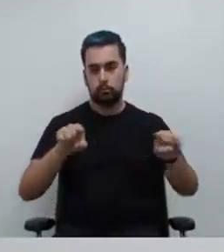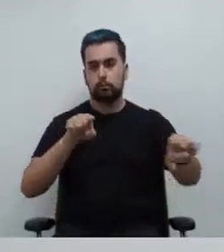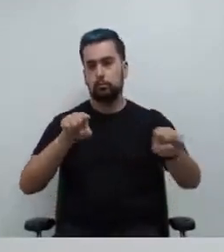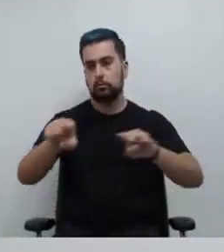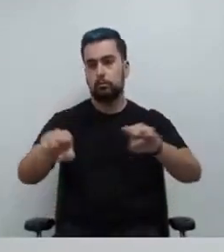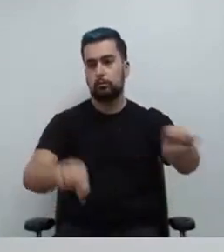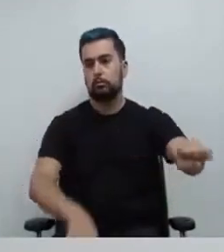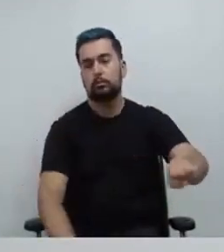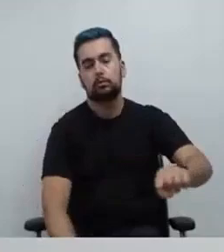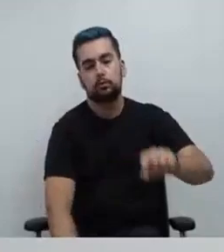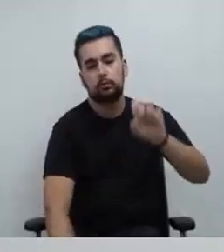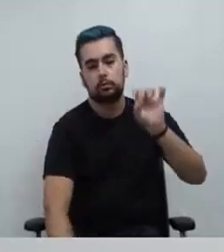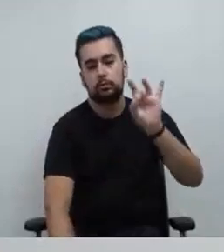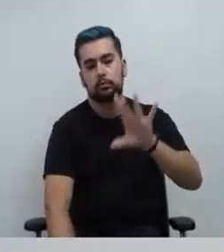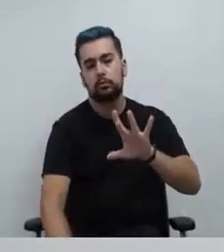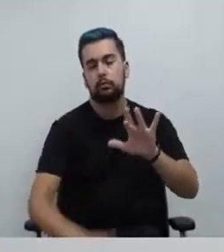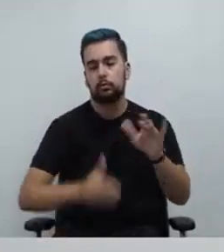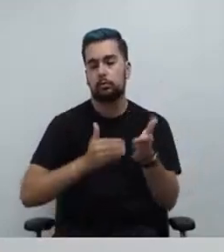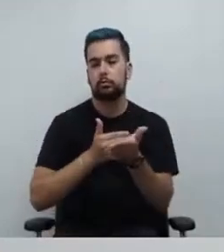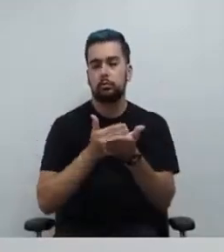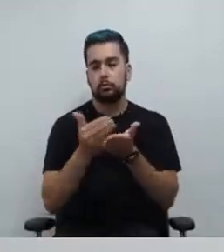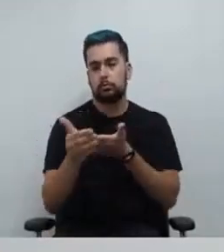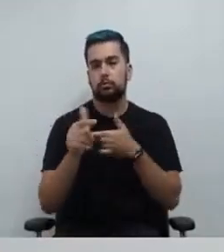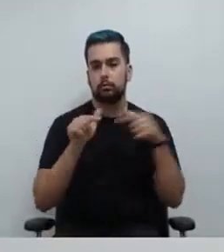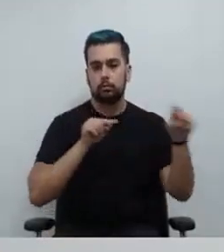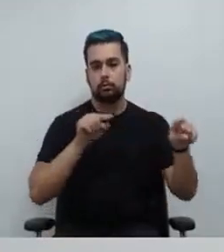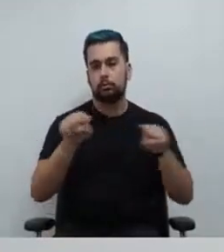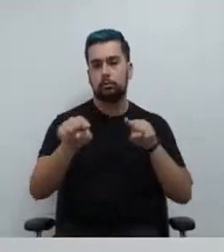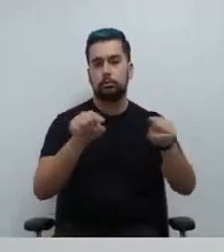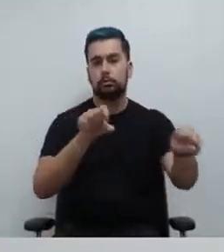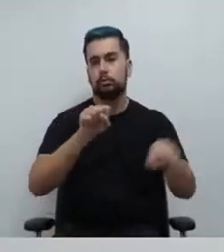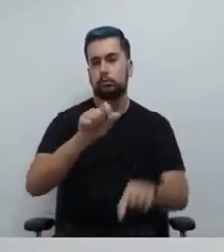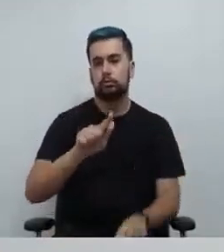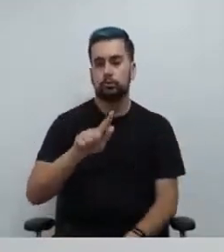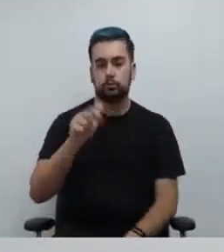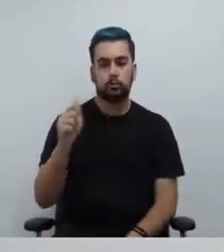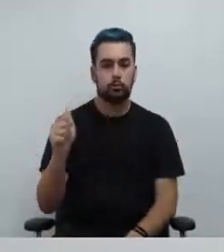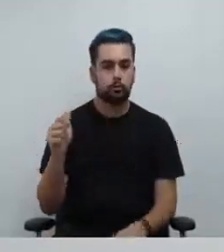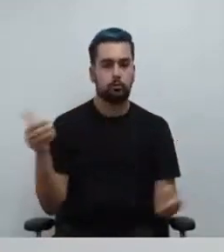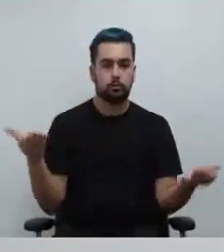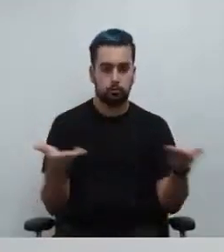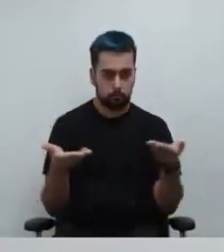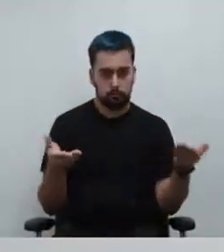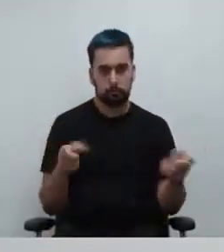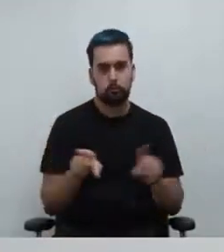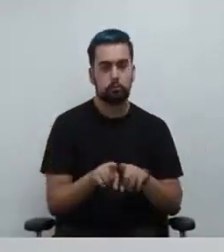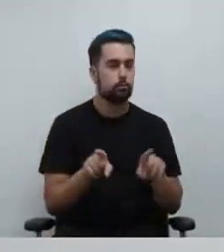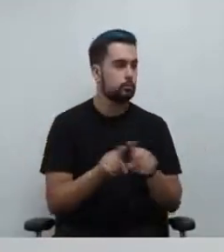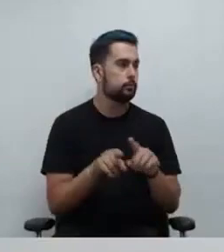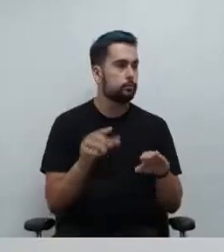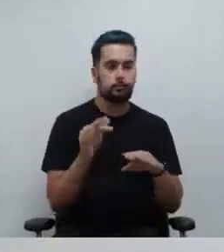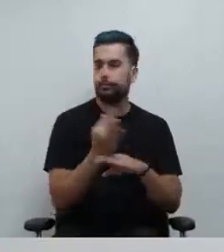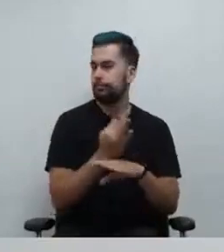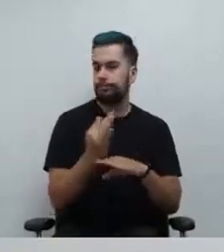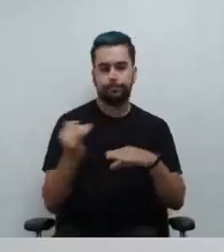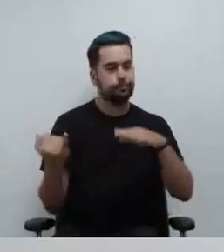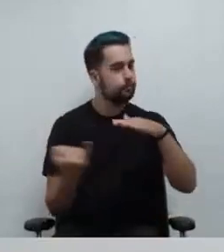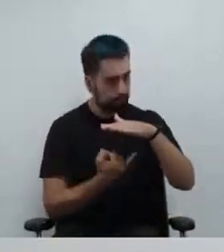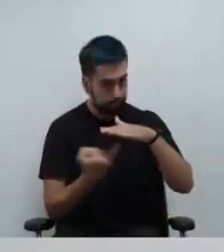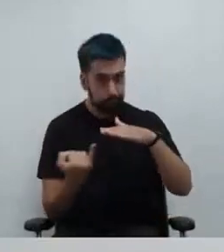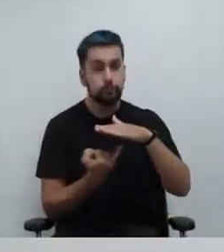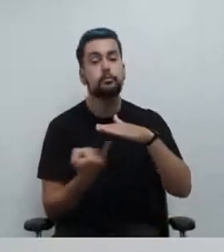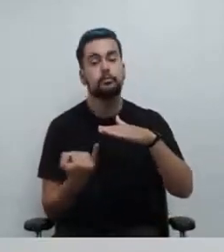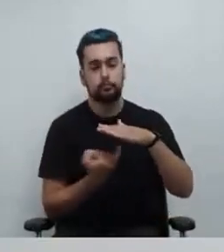que não só esse trabalho se inicia em paralelo, né? A CGA mesmo hoje, ainda que em caráter ainda não formal, porque precisa de